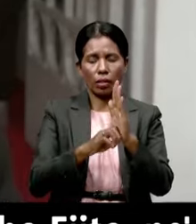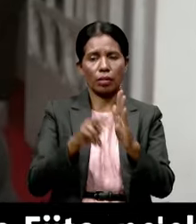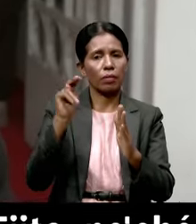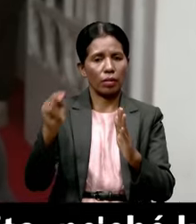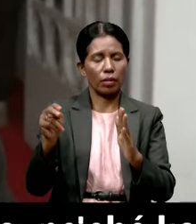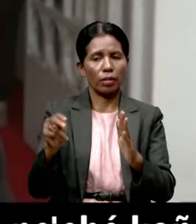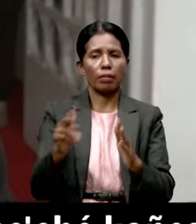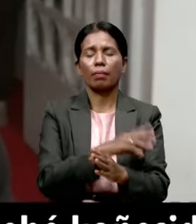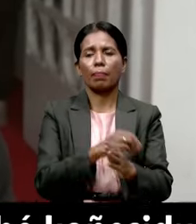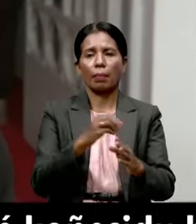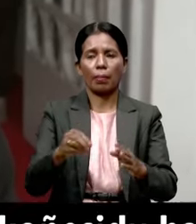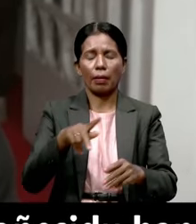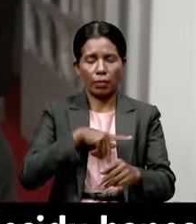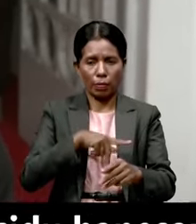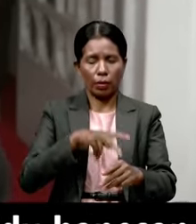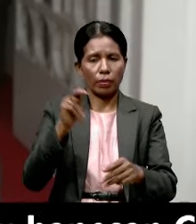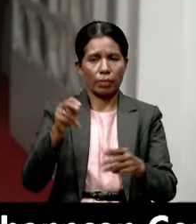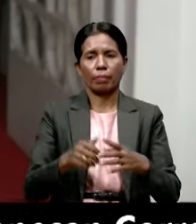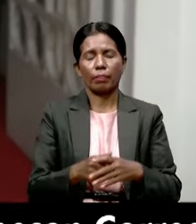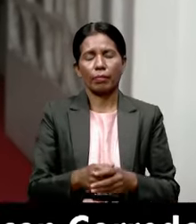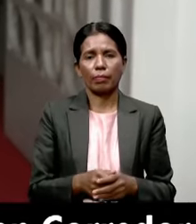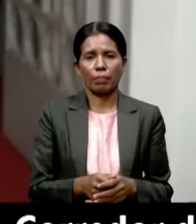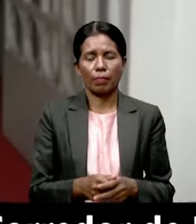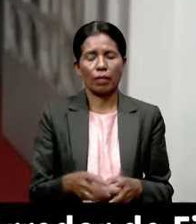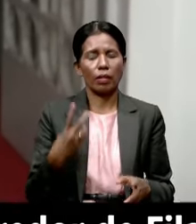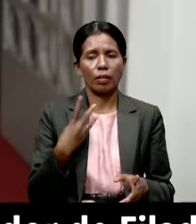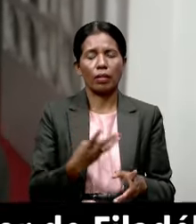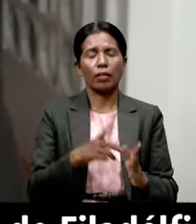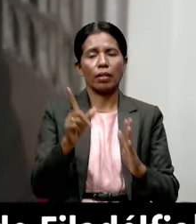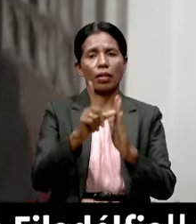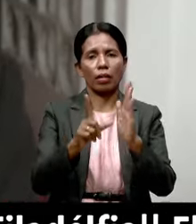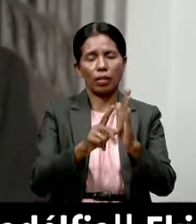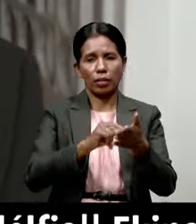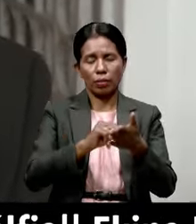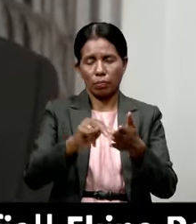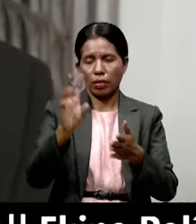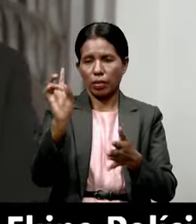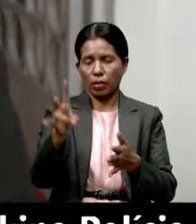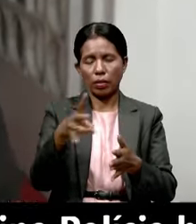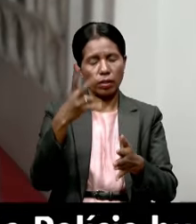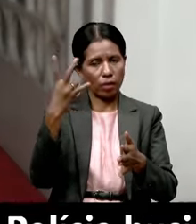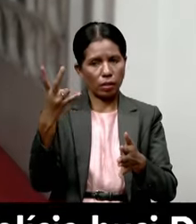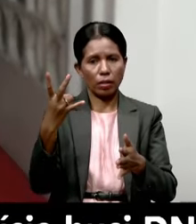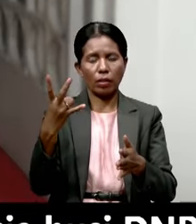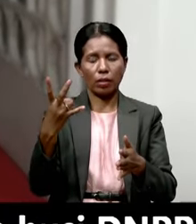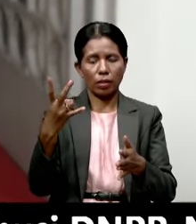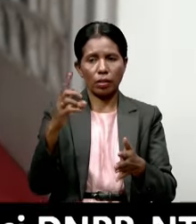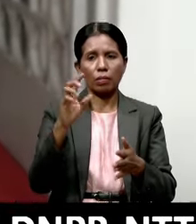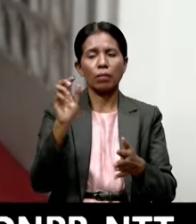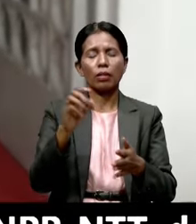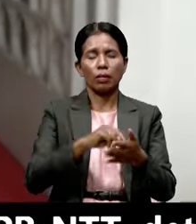do privado. O Nemose tem a lei número 17, número 13, para